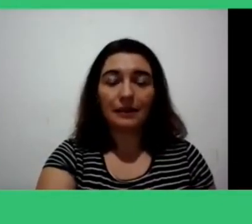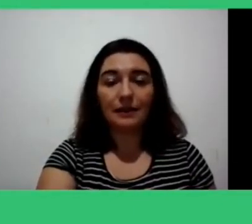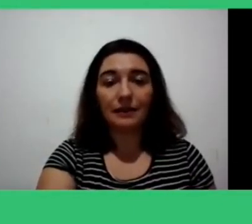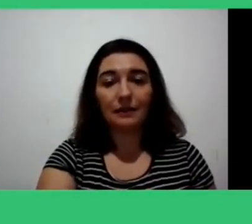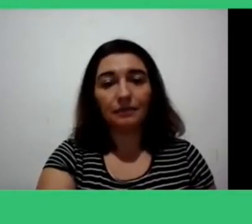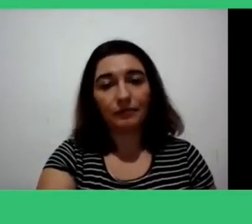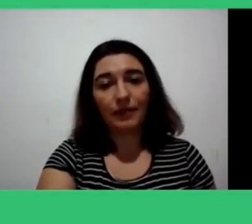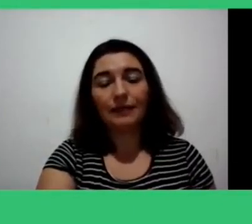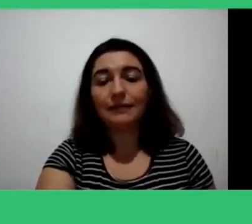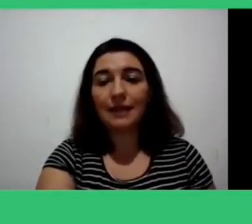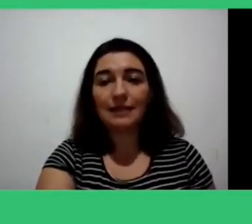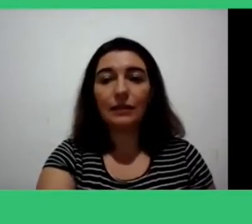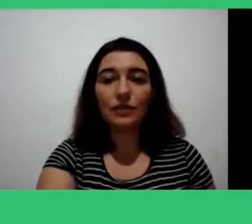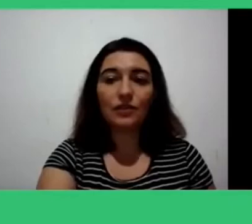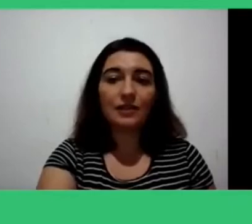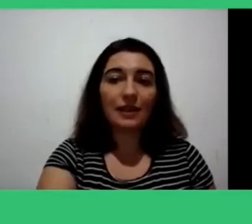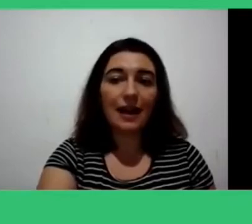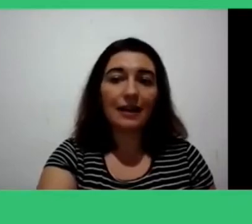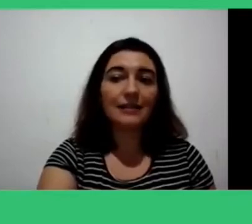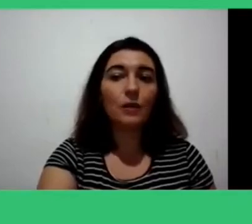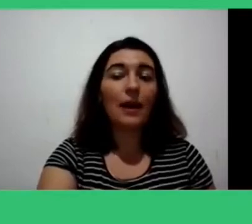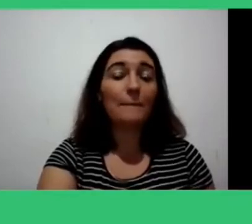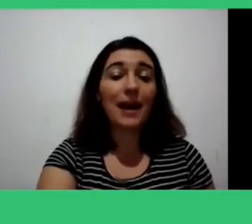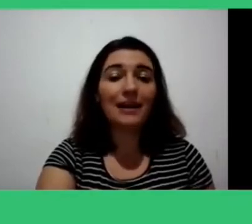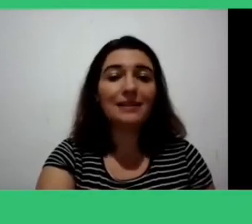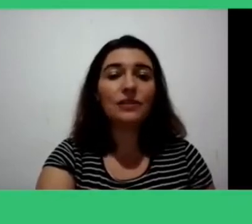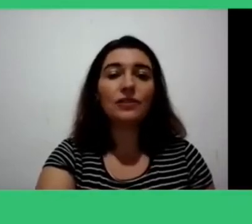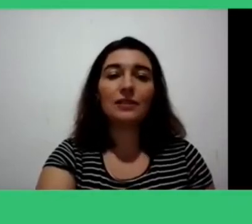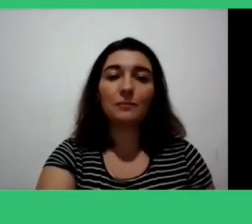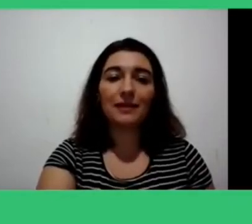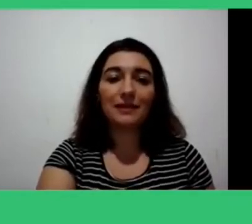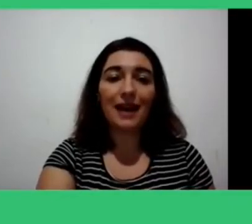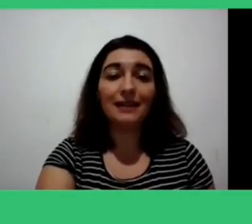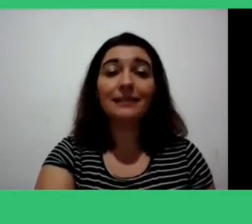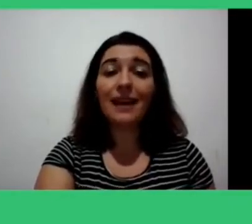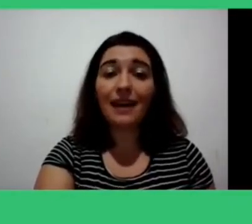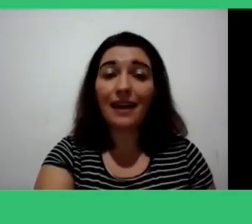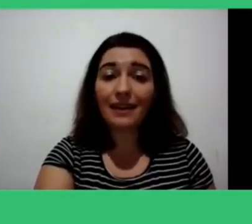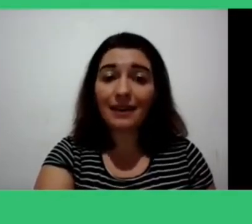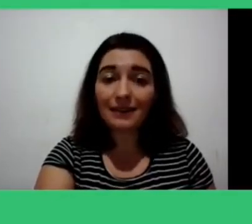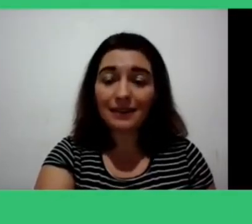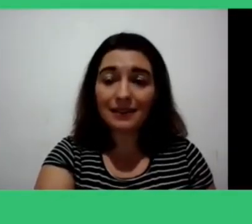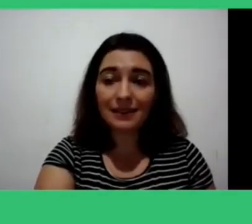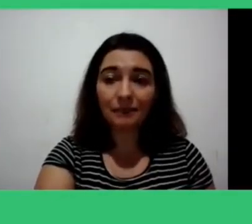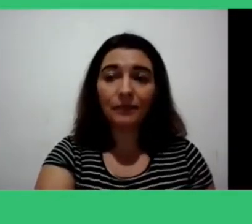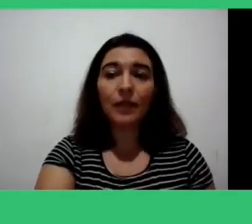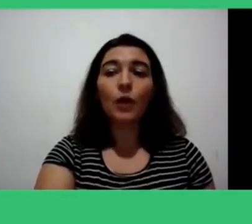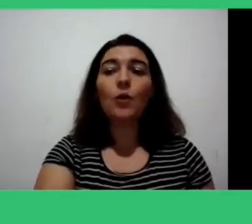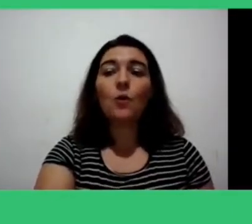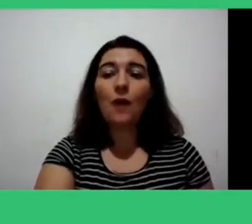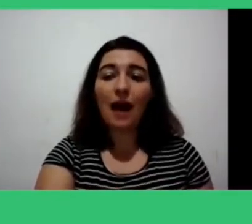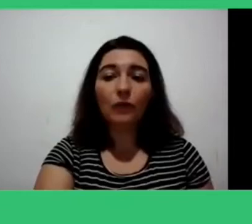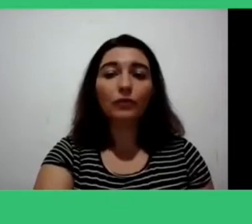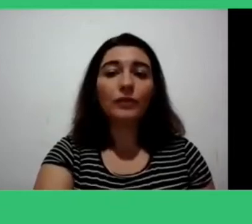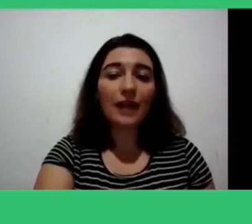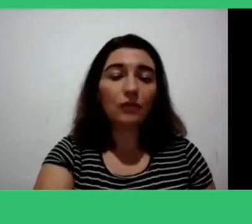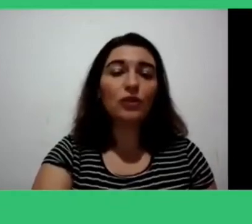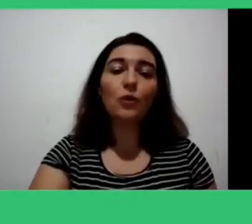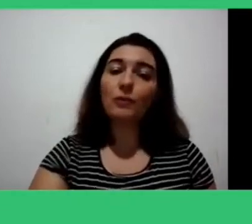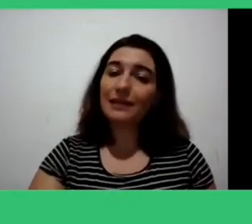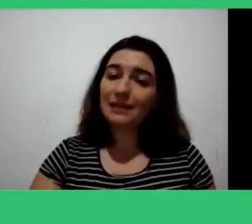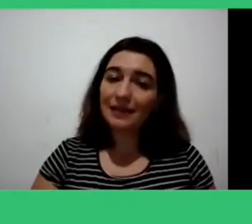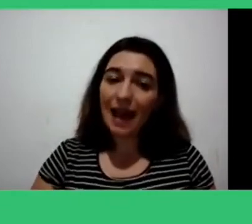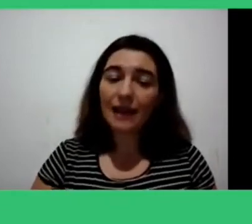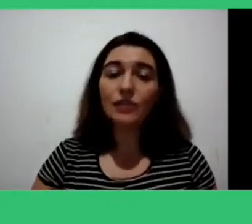idiomas das línguas de sinais, são capazes de expressar ideias com alto grau